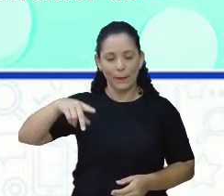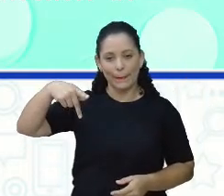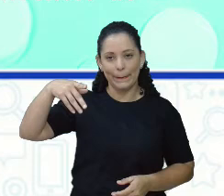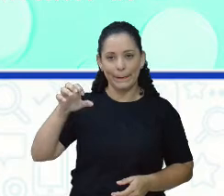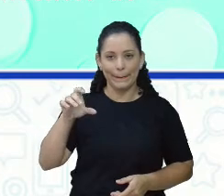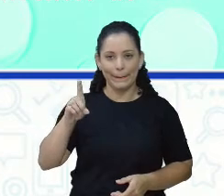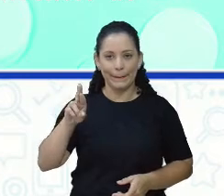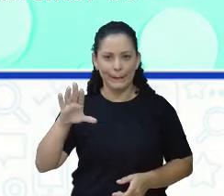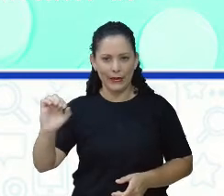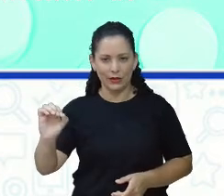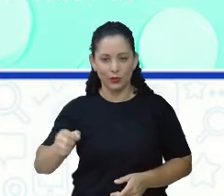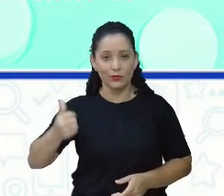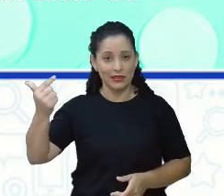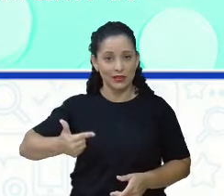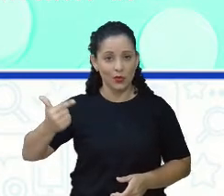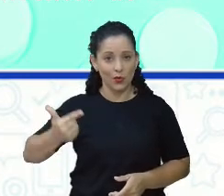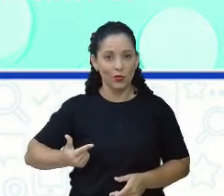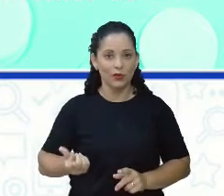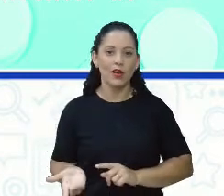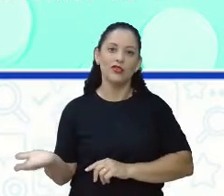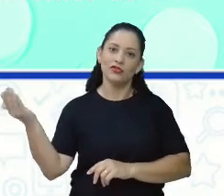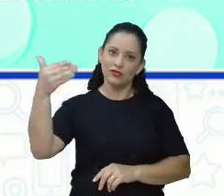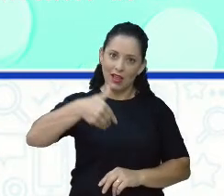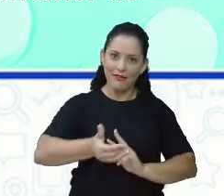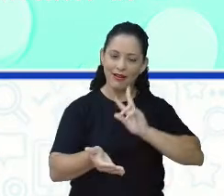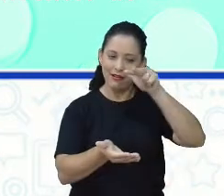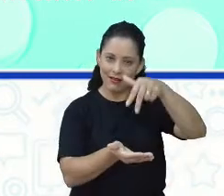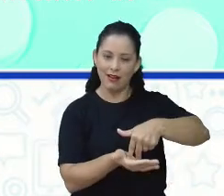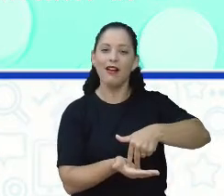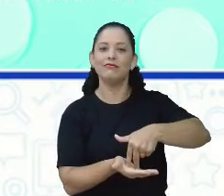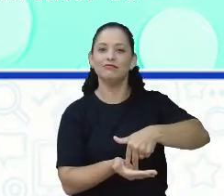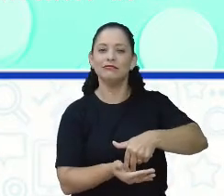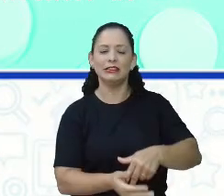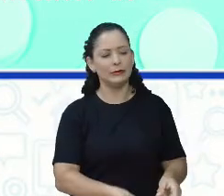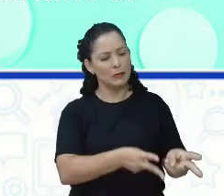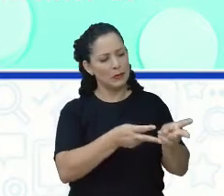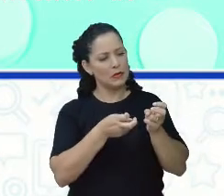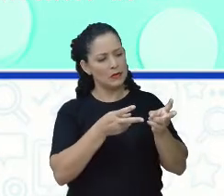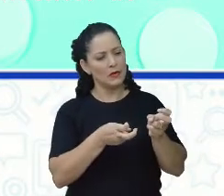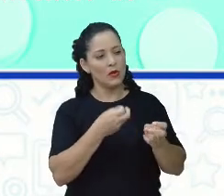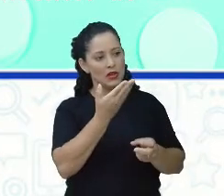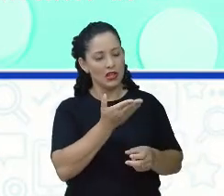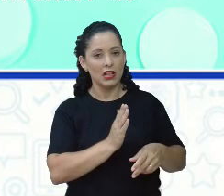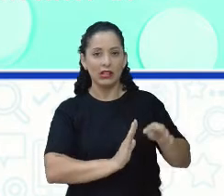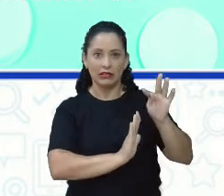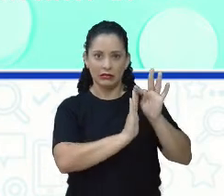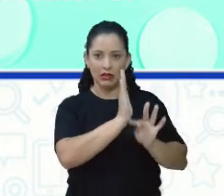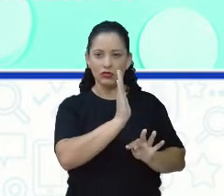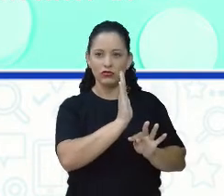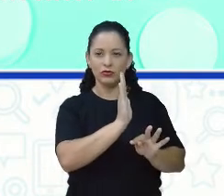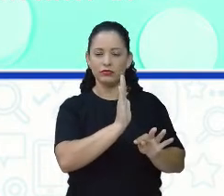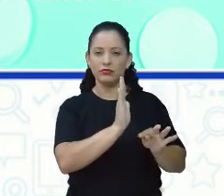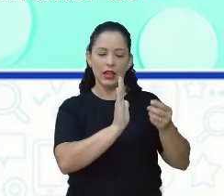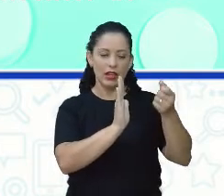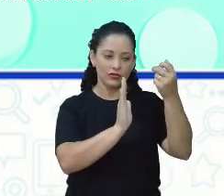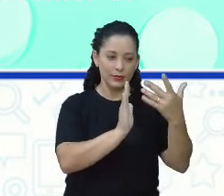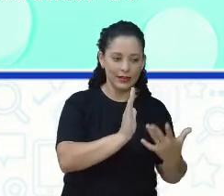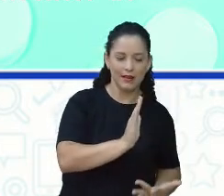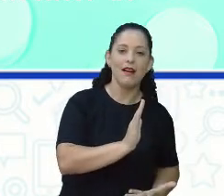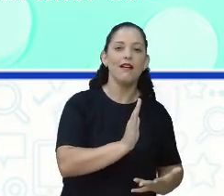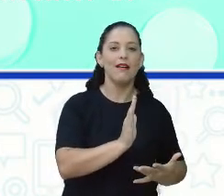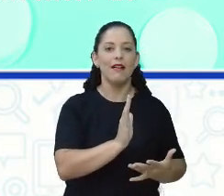Brasil, estava na feira, né? E presencia quando Graham Bell narra um trecho de Hamlet pelo telefone